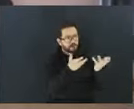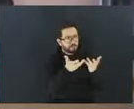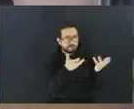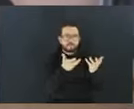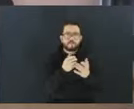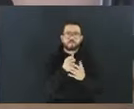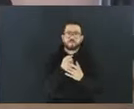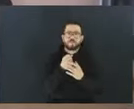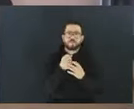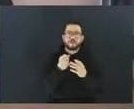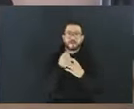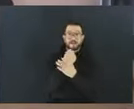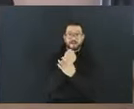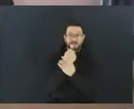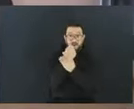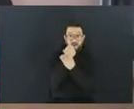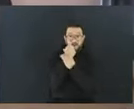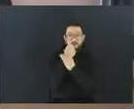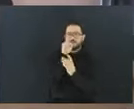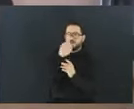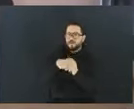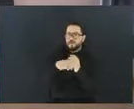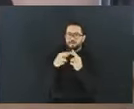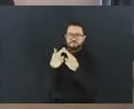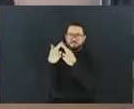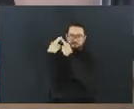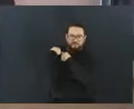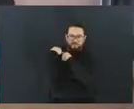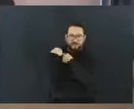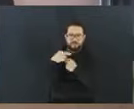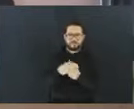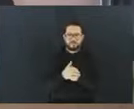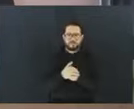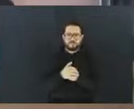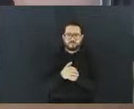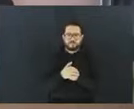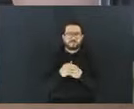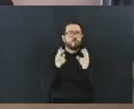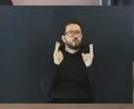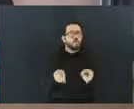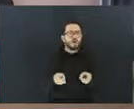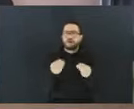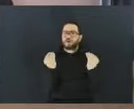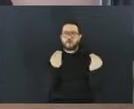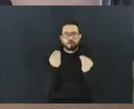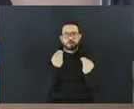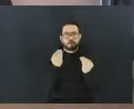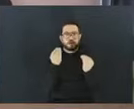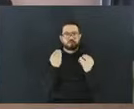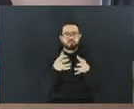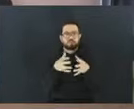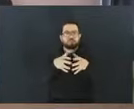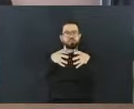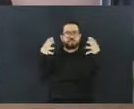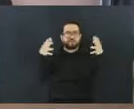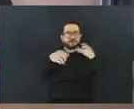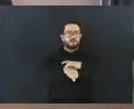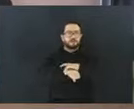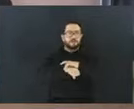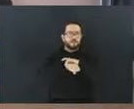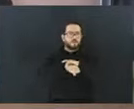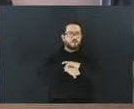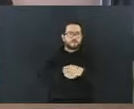vamos dizer assim, de todos, né? Colaborar para que exista mais segurança e a sensação de segurança também. Para